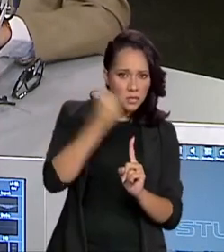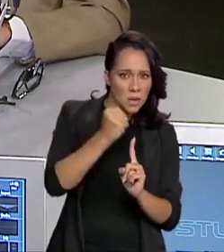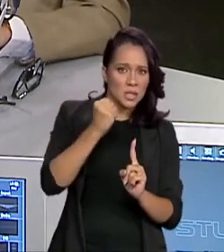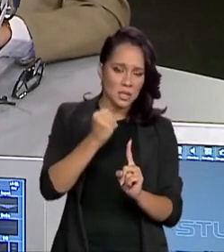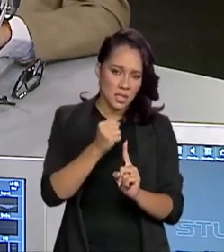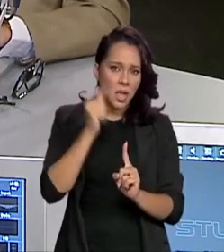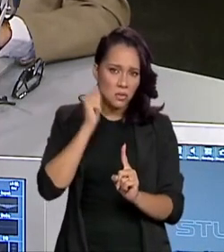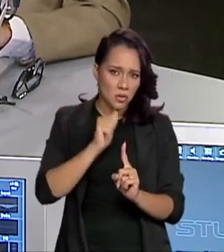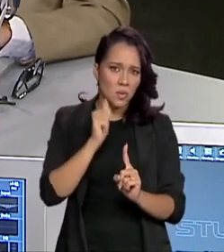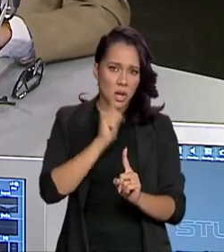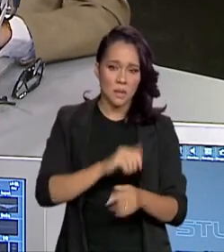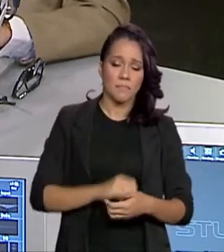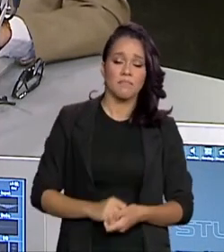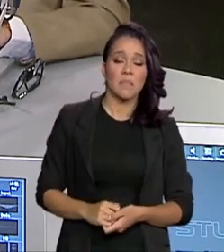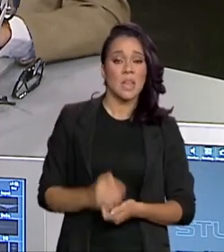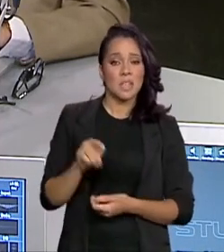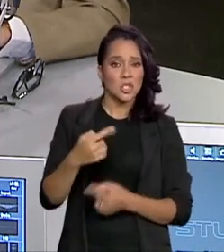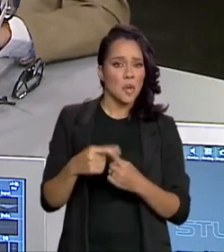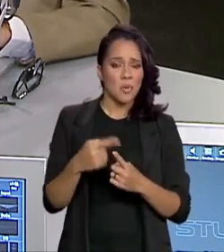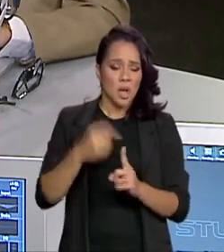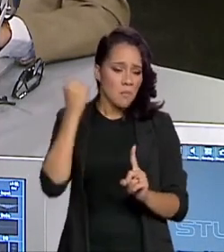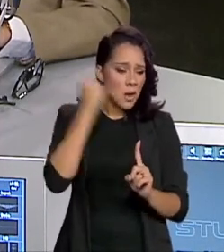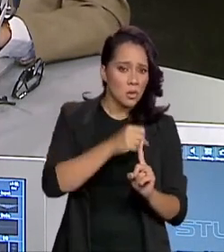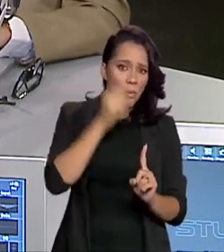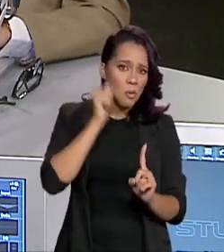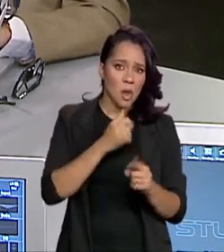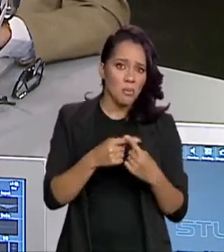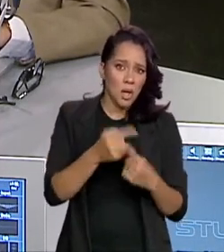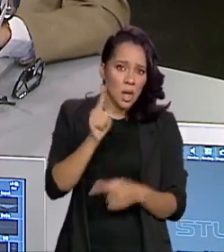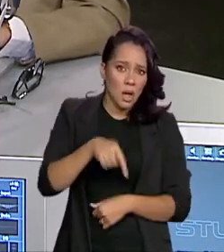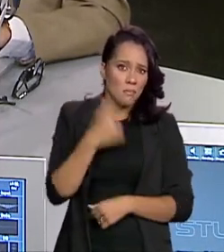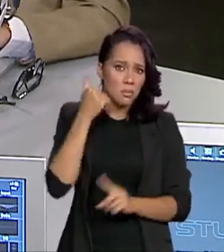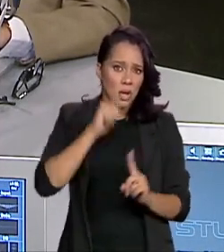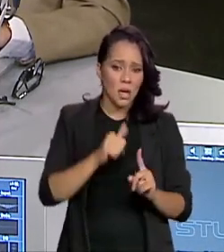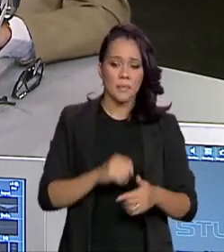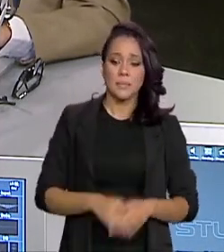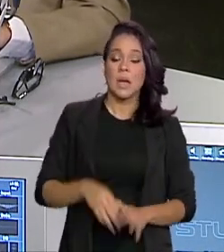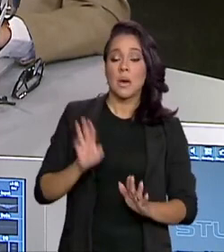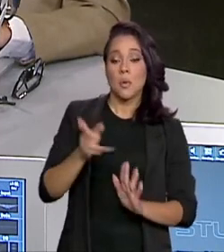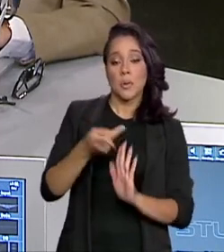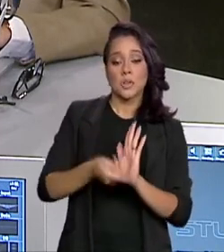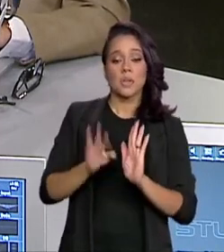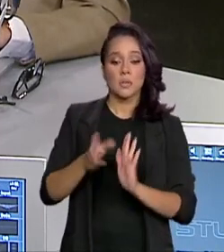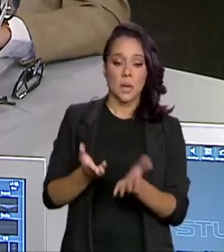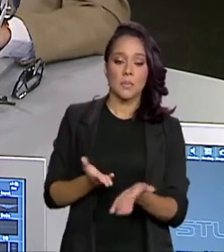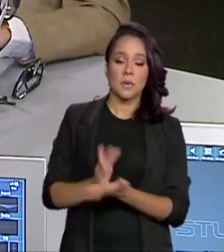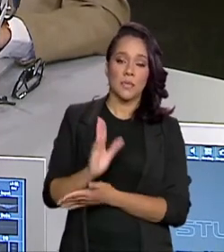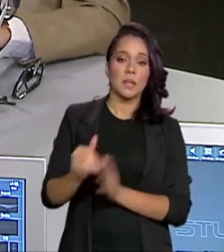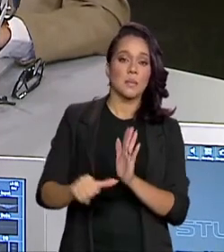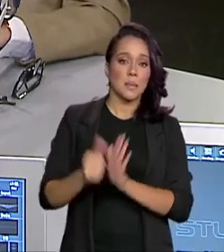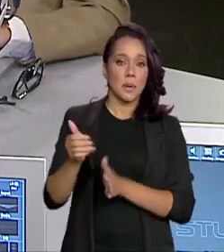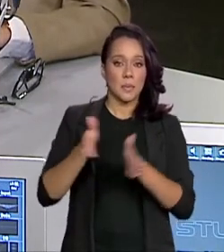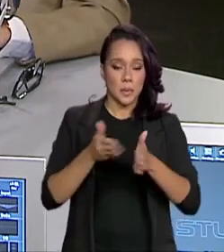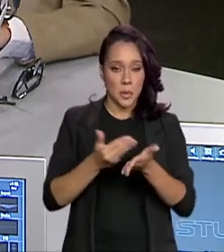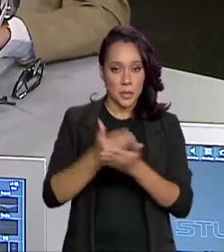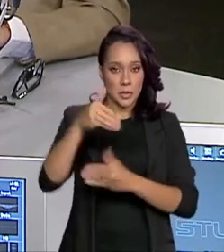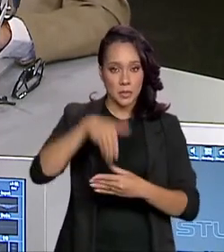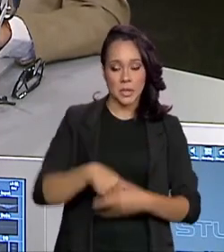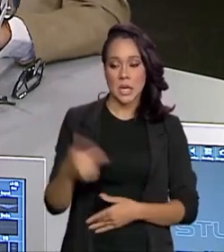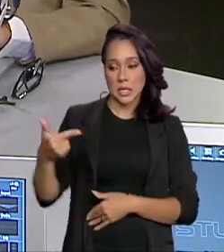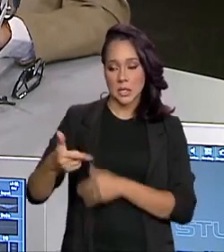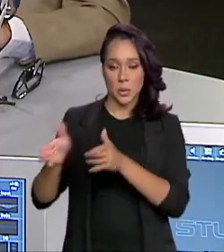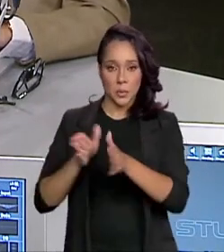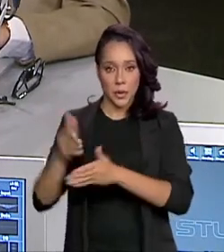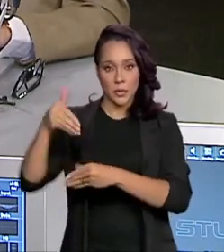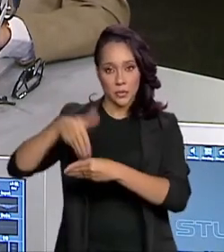o assassinato de mulheres, pelo fato de elas serem mulheres. O projeto já tinha sido aprovado em primeiro turno no começo do mês. Com a votação em segundo turno